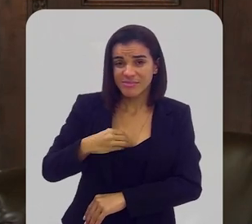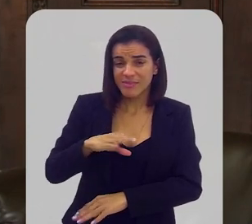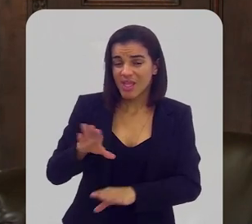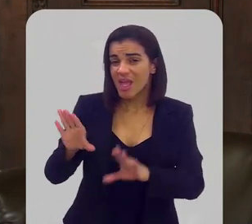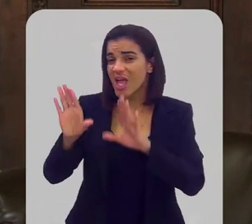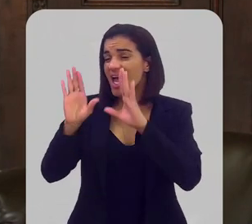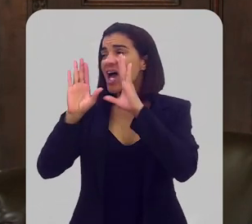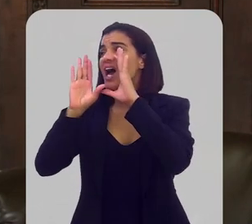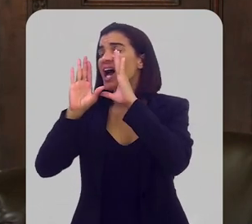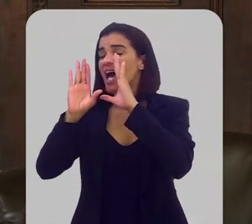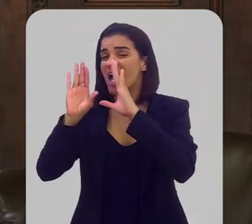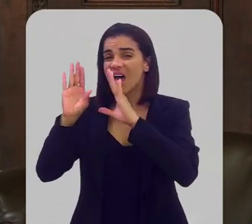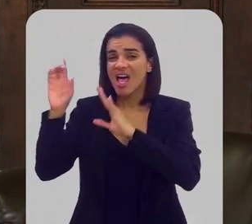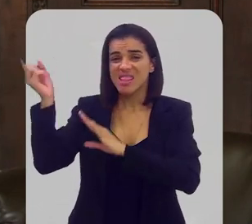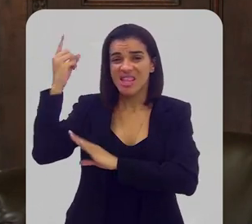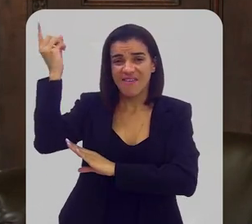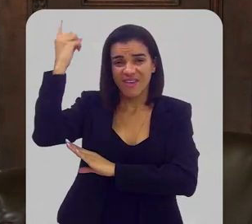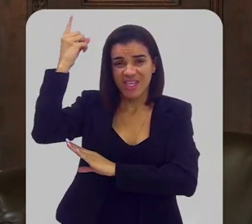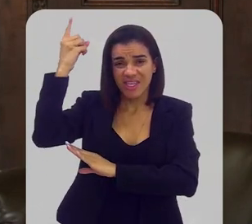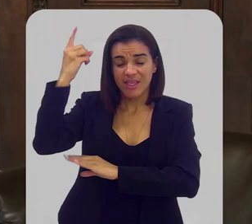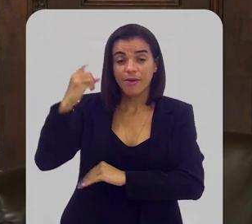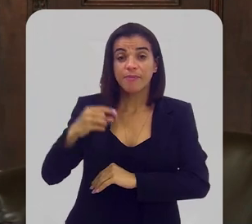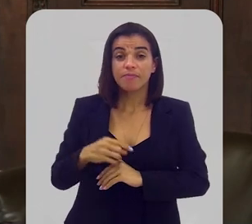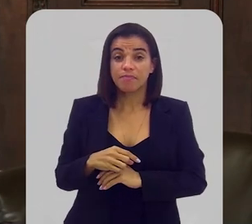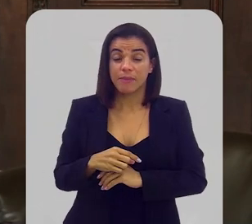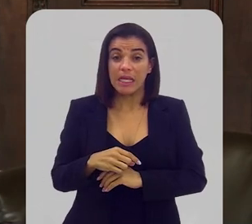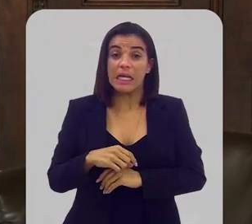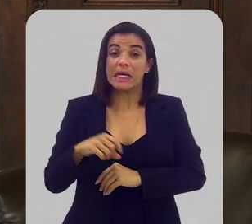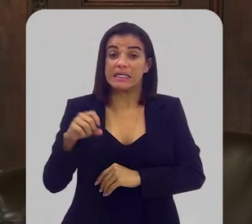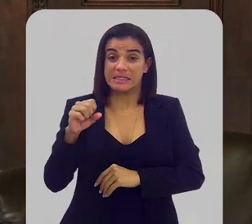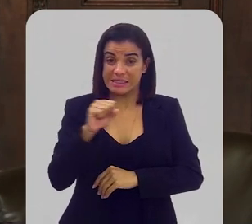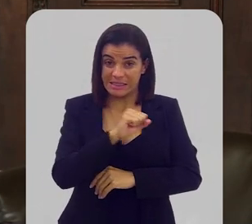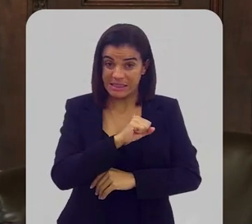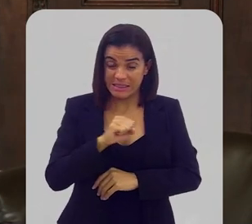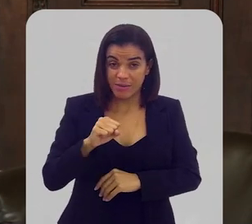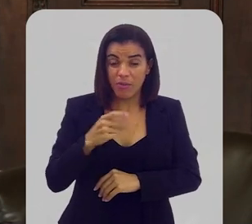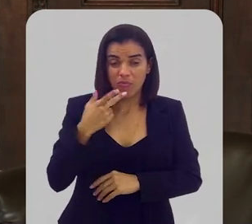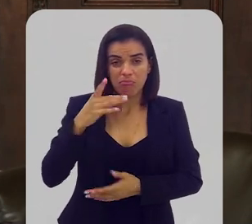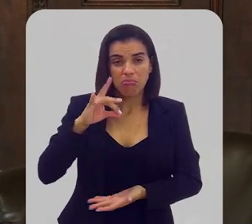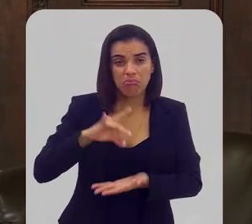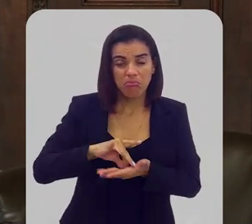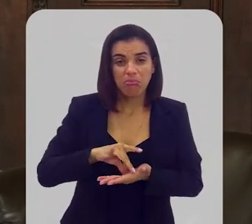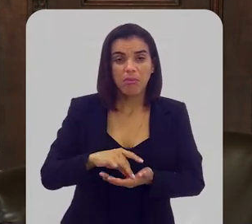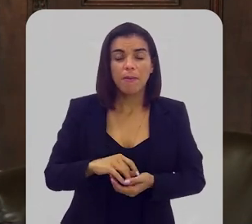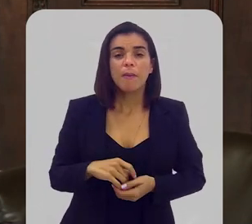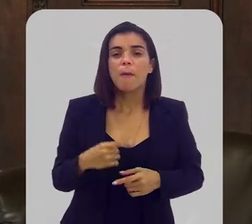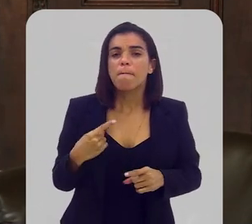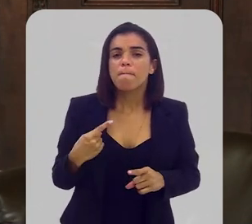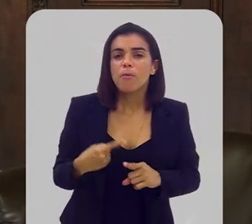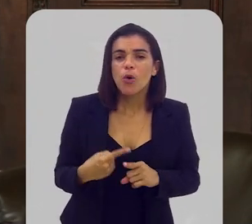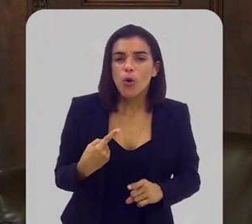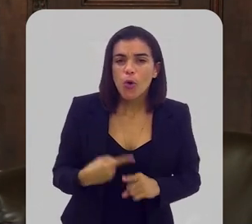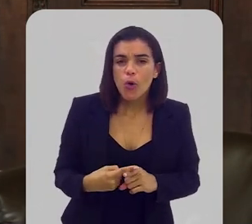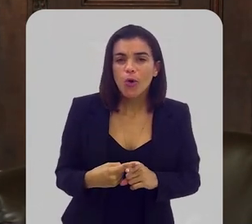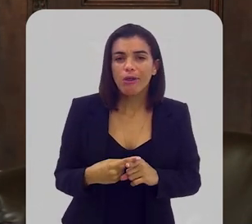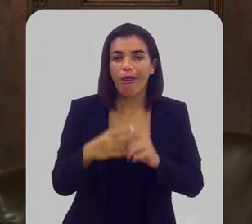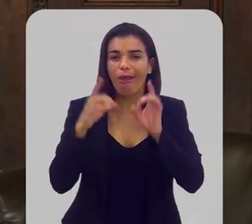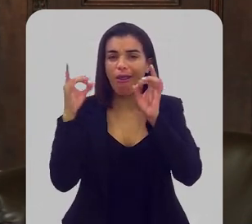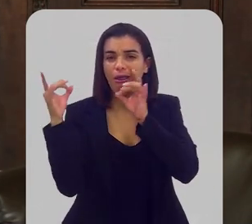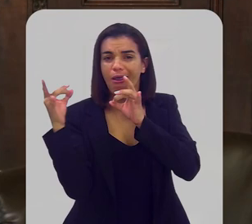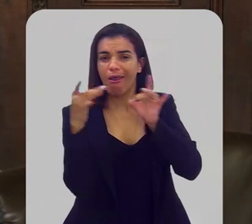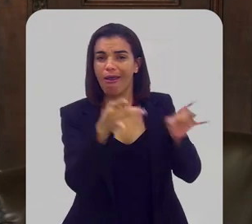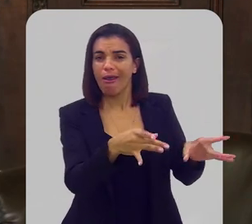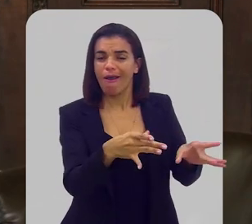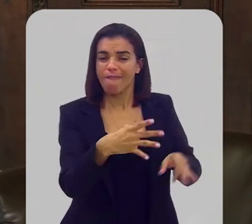E chama, então, Davi. Samuel, então, confirma como rei de Israel. A questão é, por que